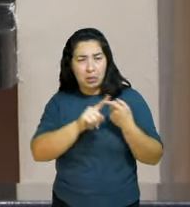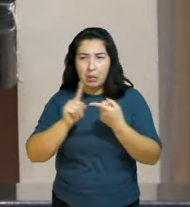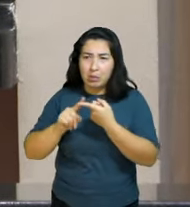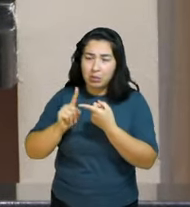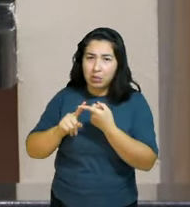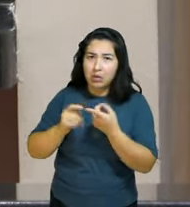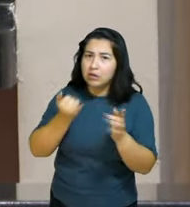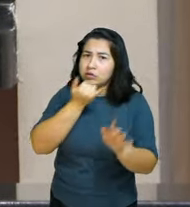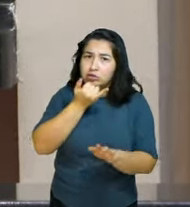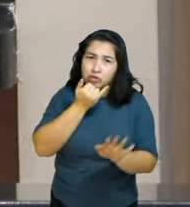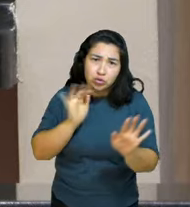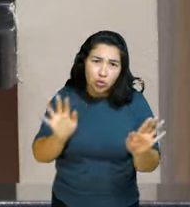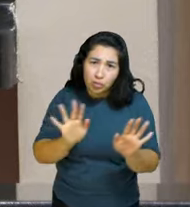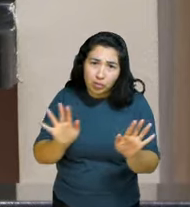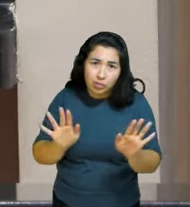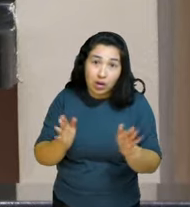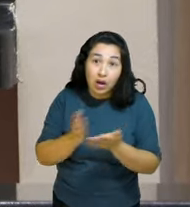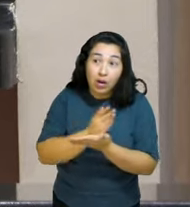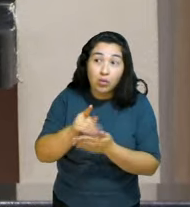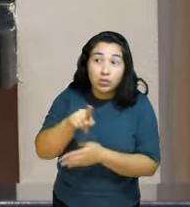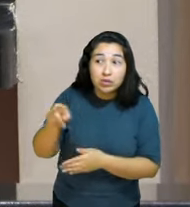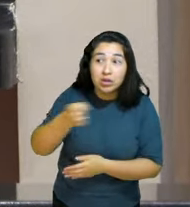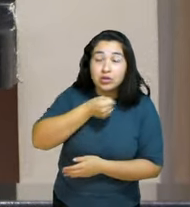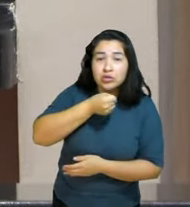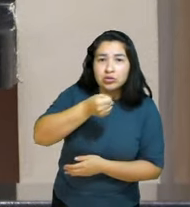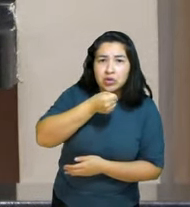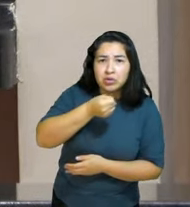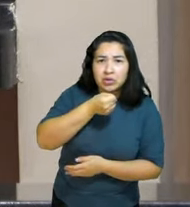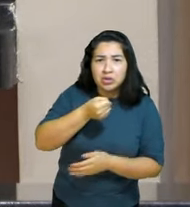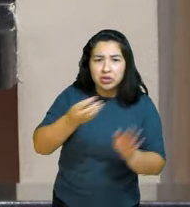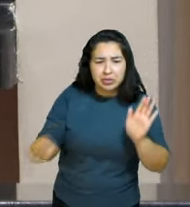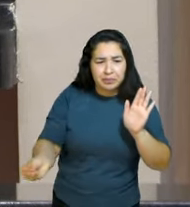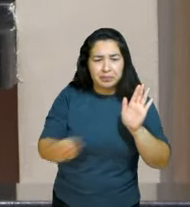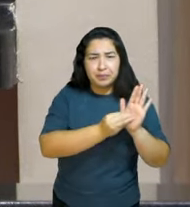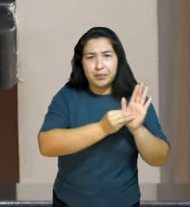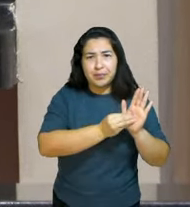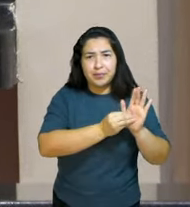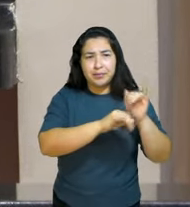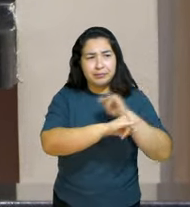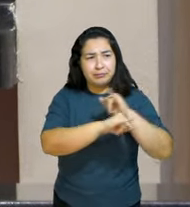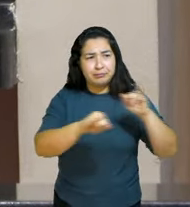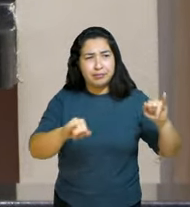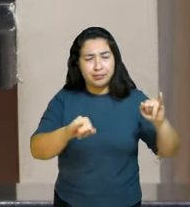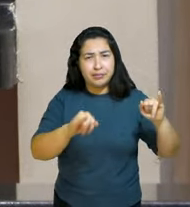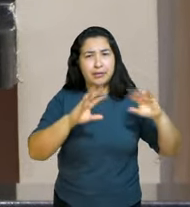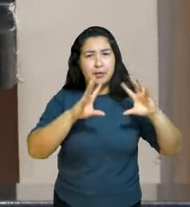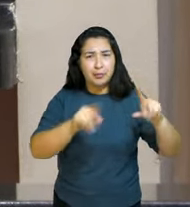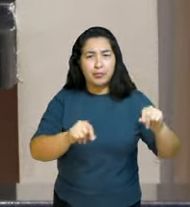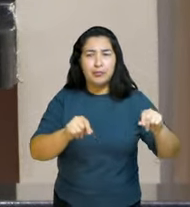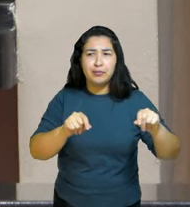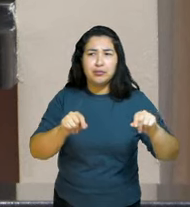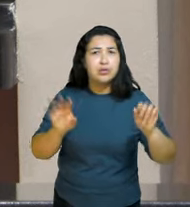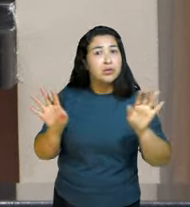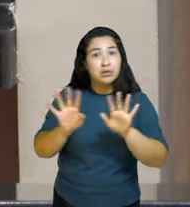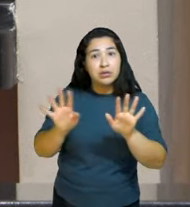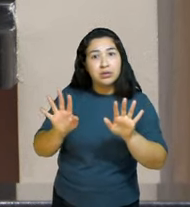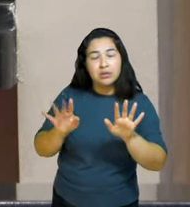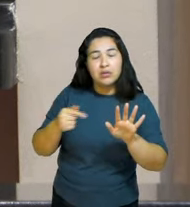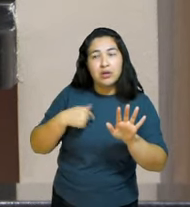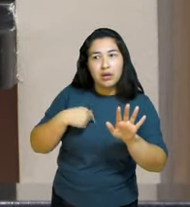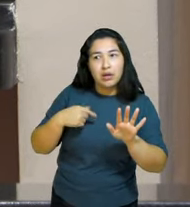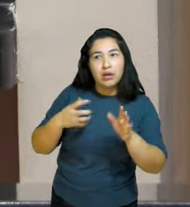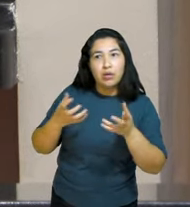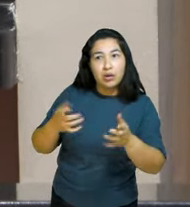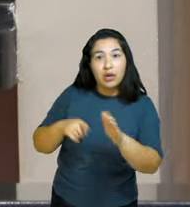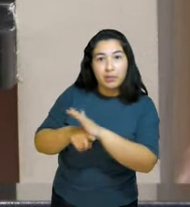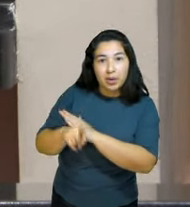algum jornalista publicou algo diferente do que eu falei. Eu vou deixar bem claro... Só deixar claro, meu questionamento é se o senhor falou isso